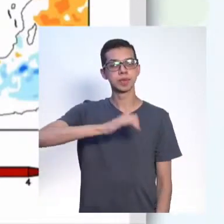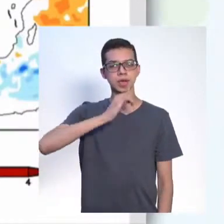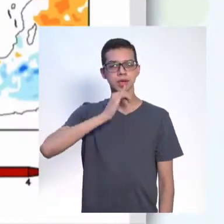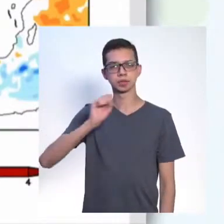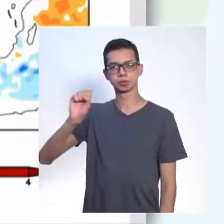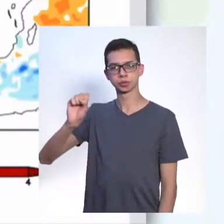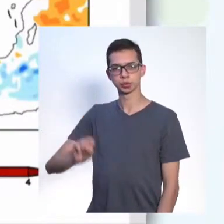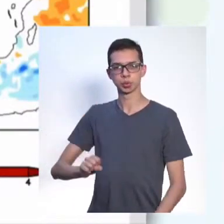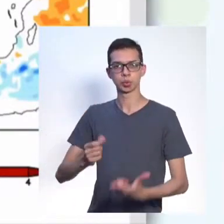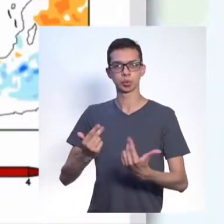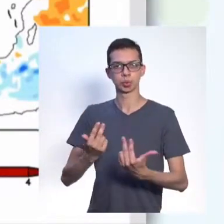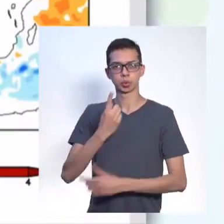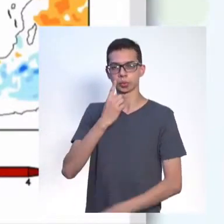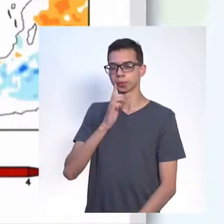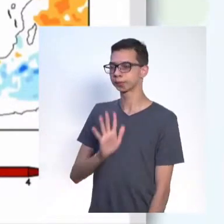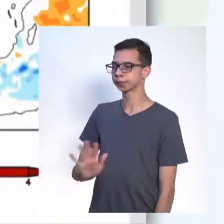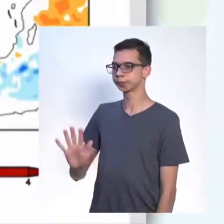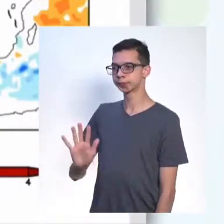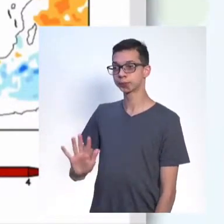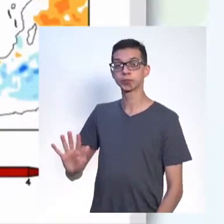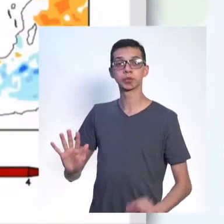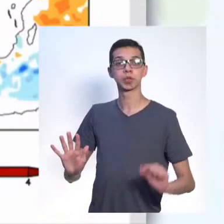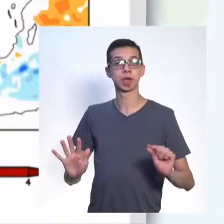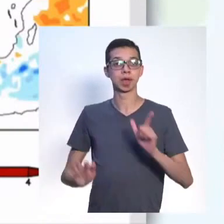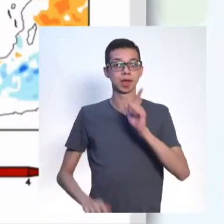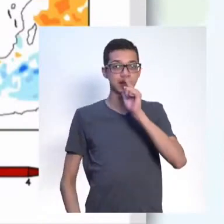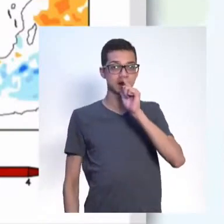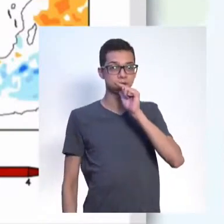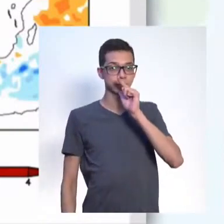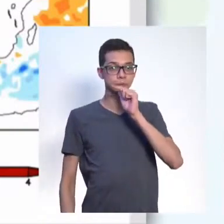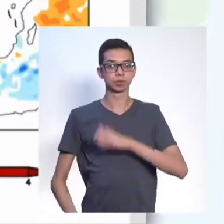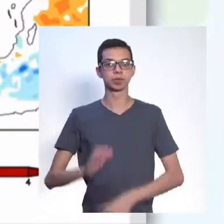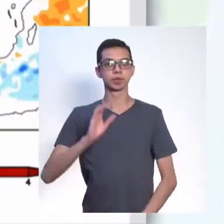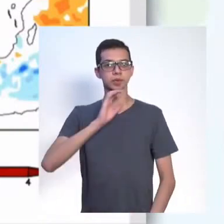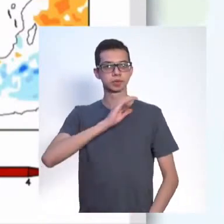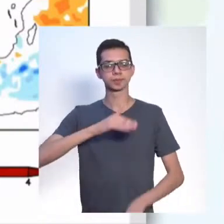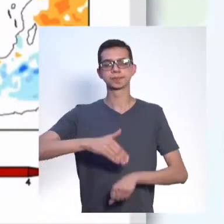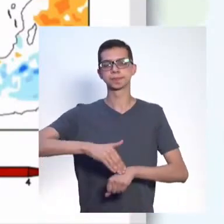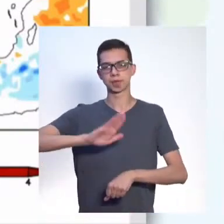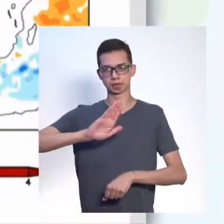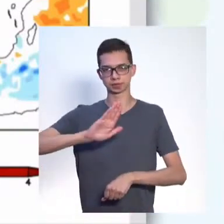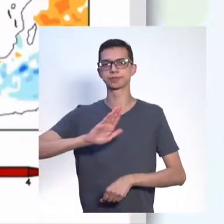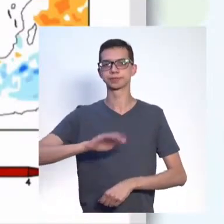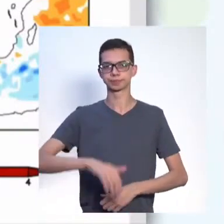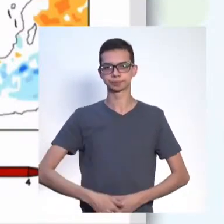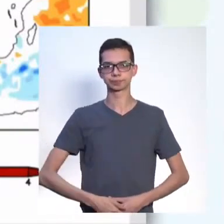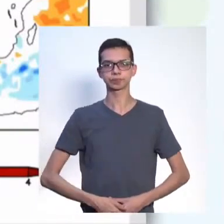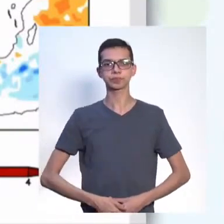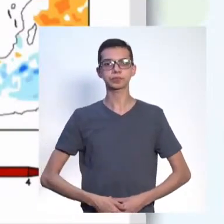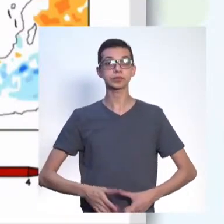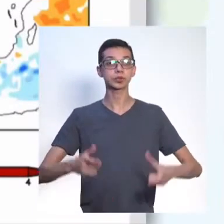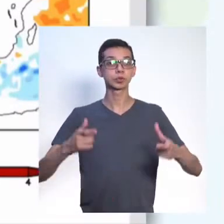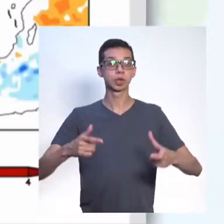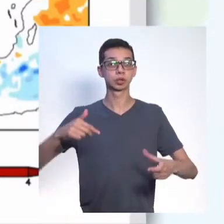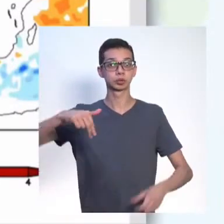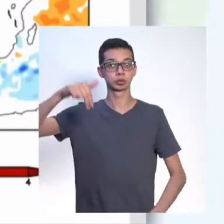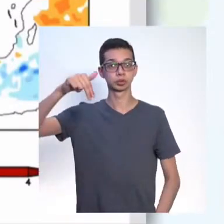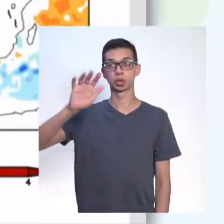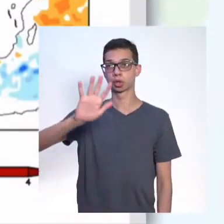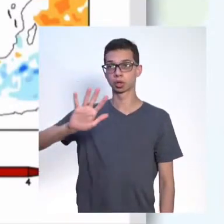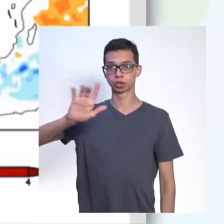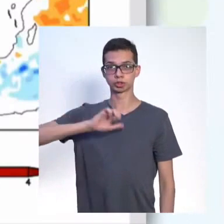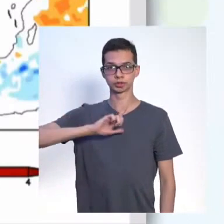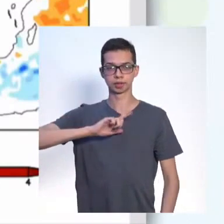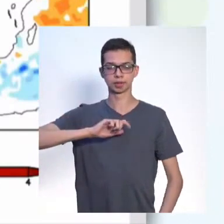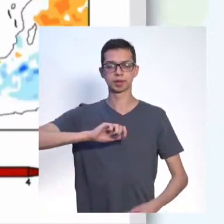dessa região, essa permanência de águas um pouco mais aquecidas do que a climatologia. No setor mais ao norte da América do Sul em